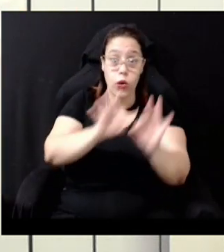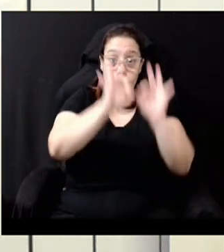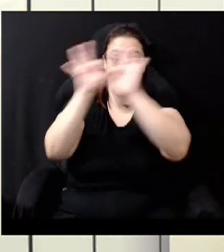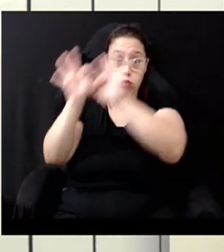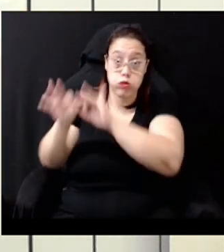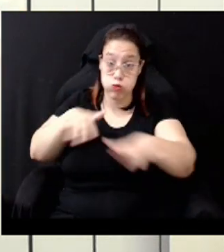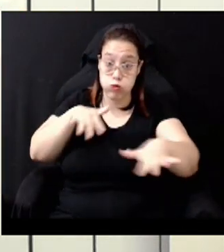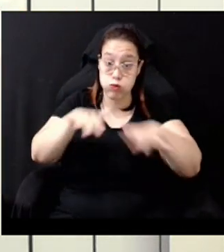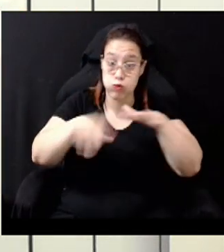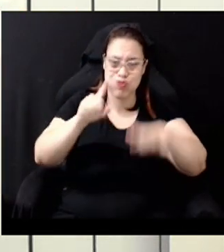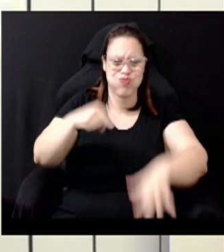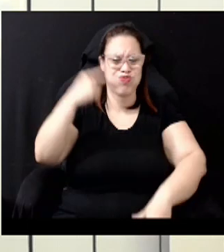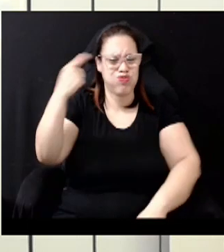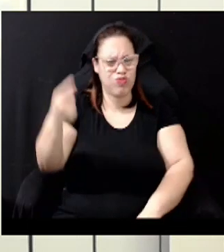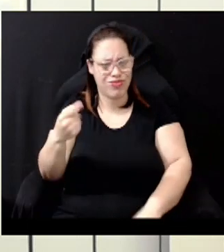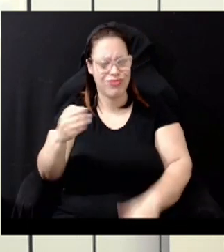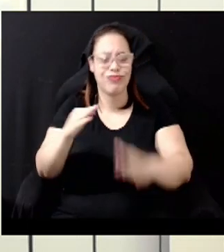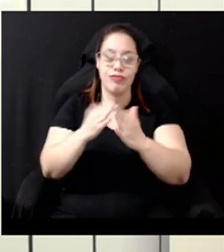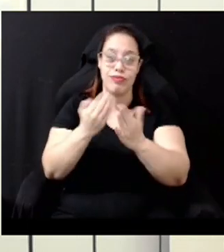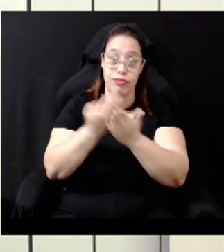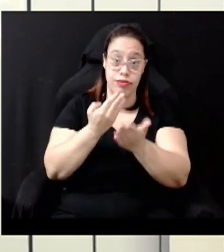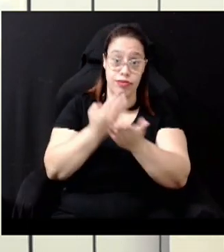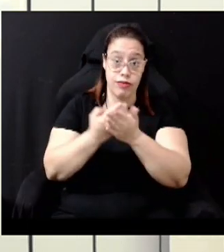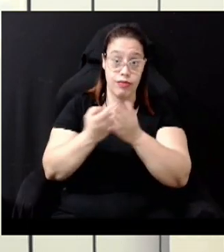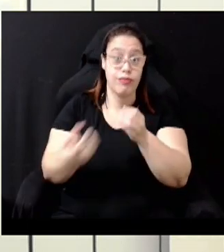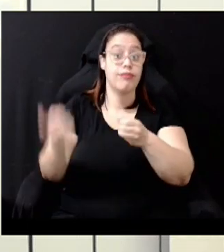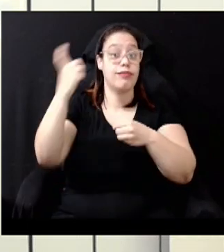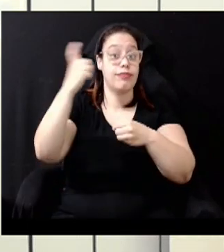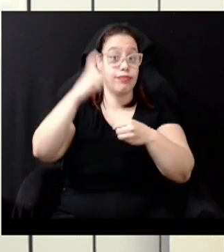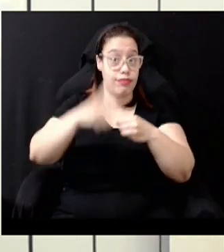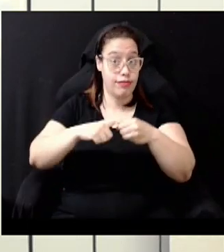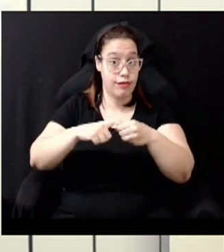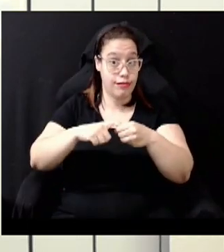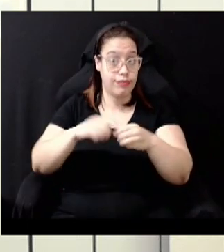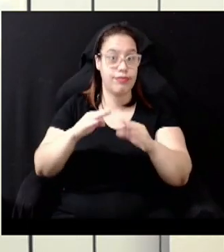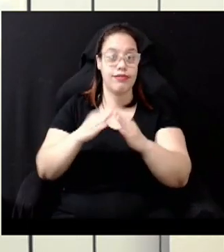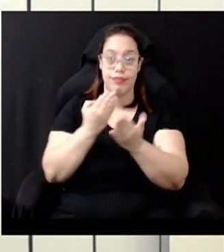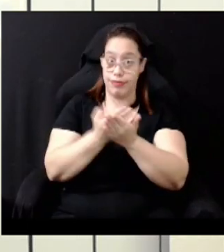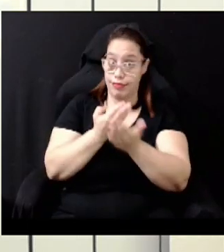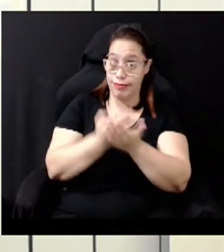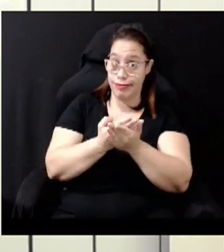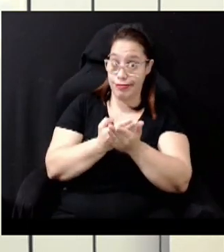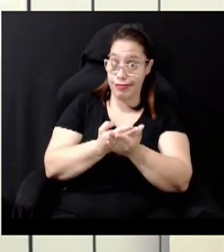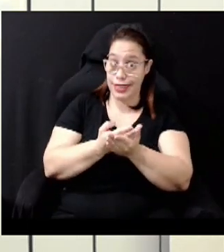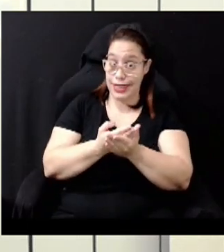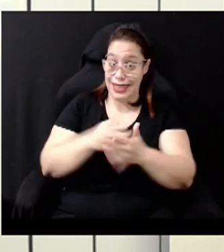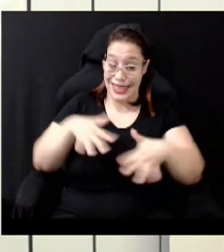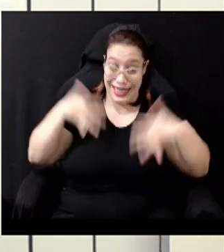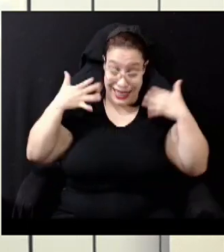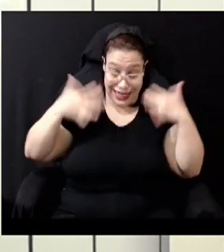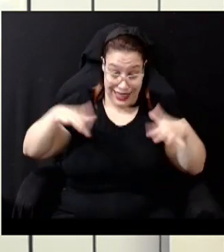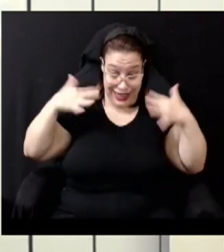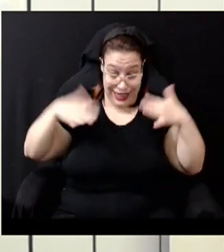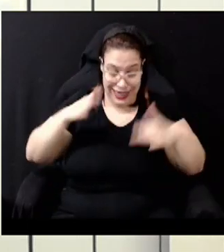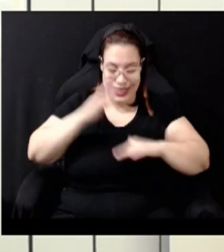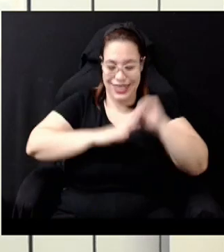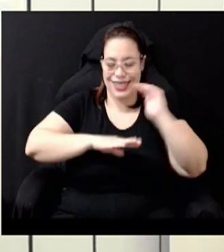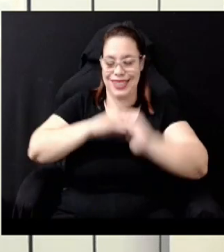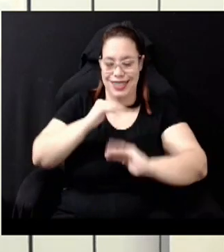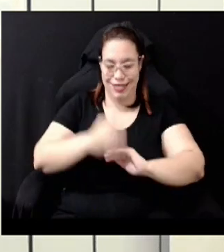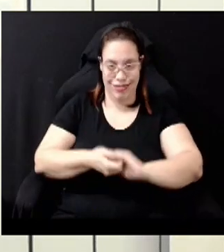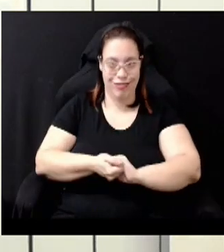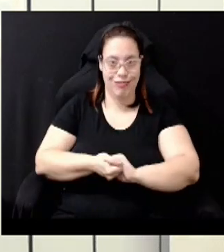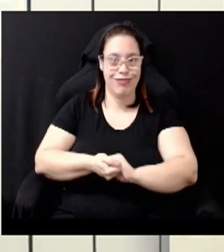depois de algumas escolas terem voltado com as aulas. E a correria pelos materiais não